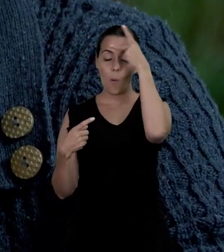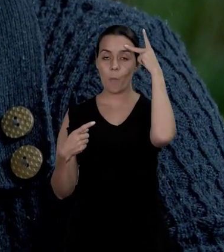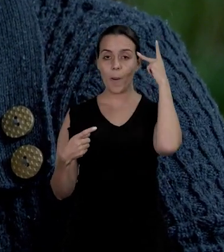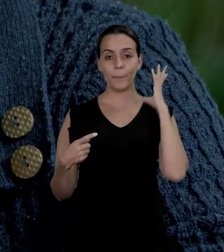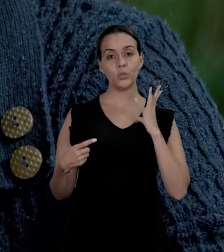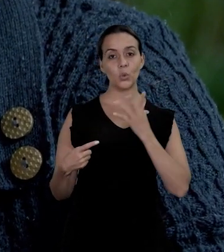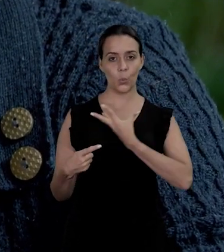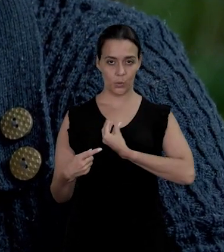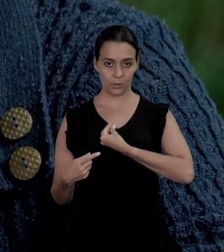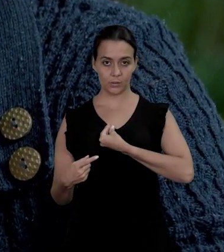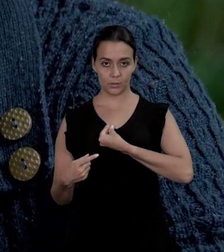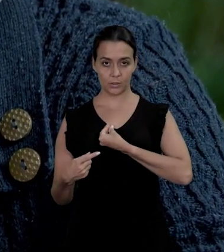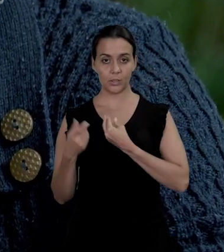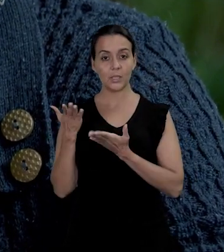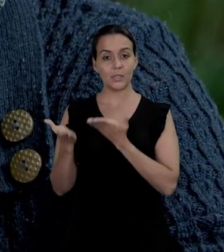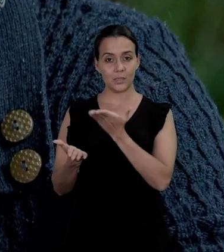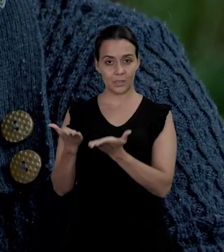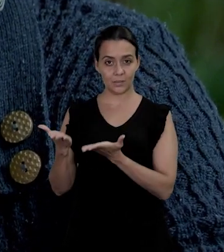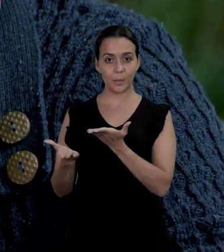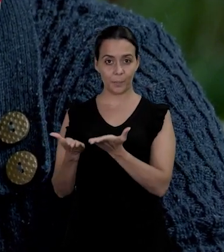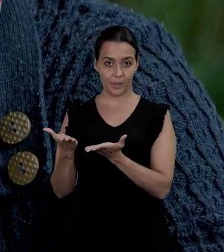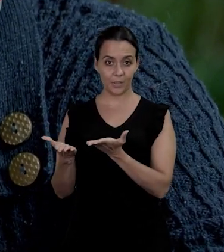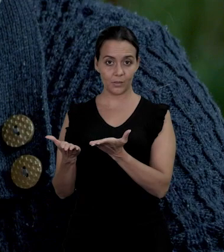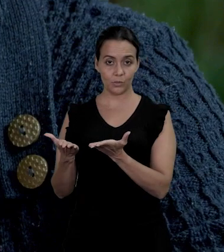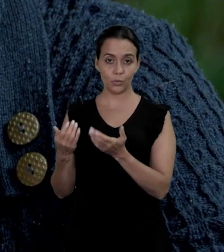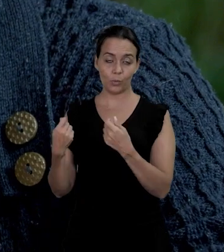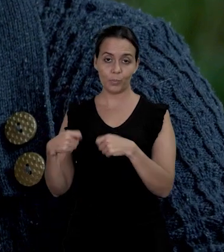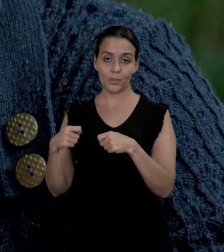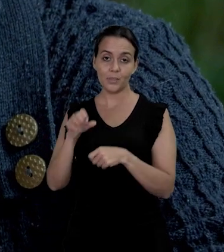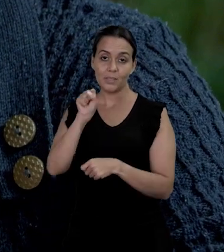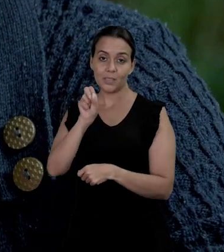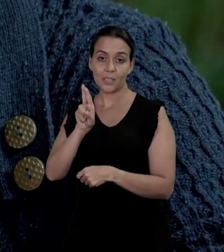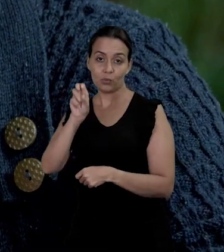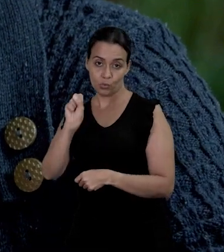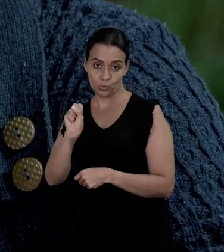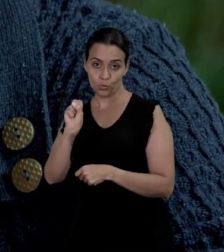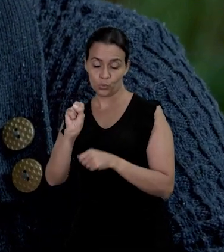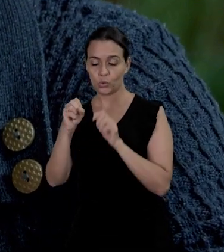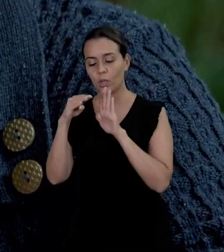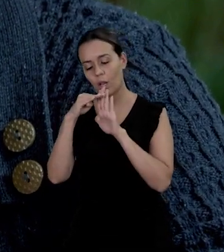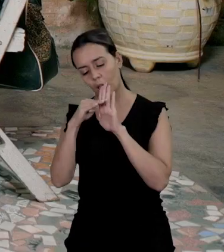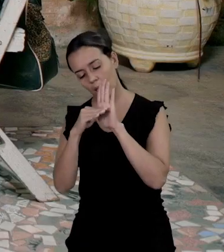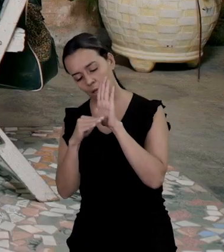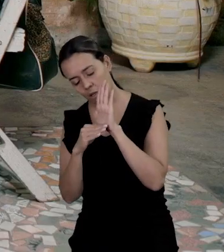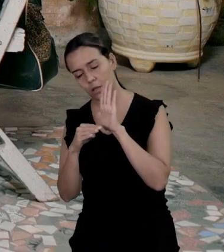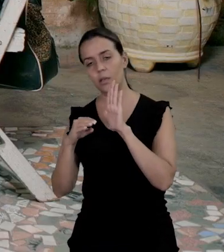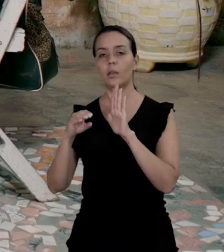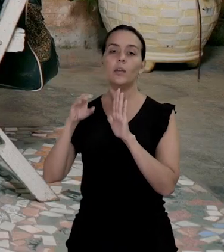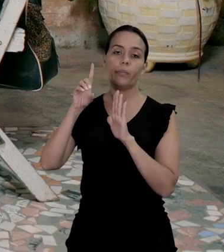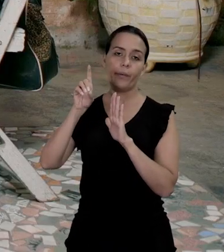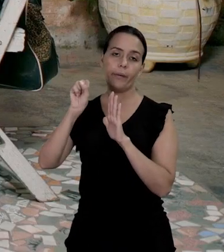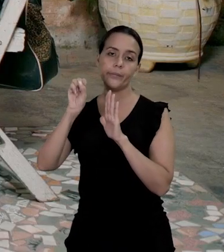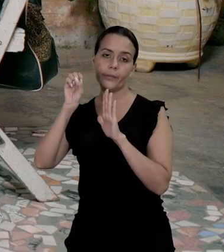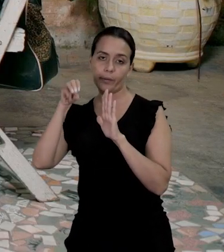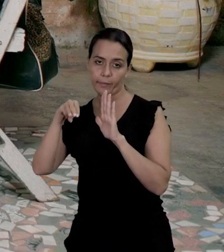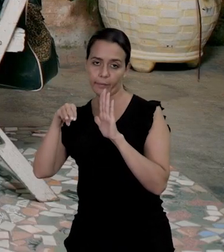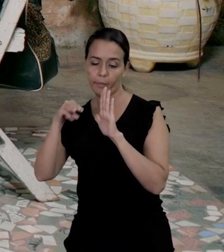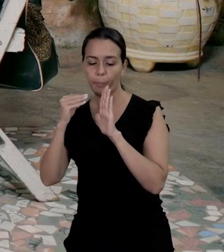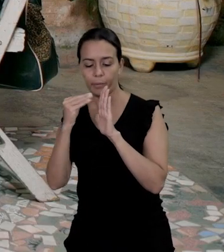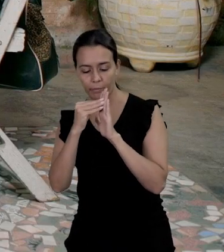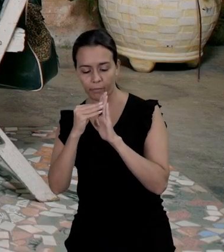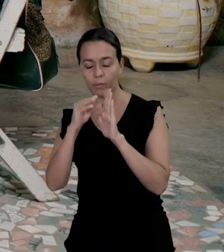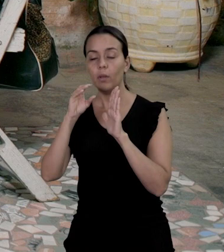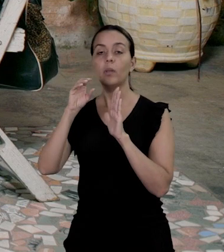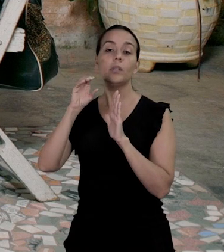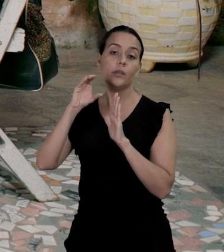ter direito a um tratamento no SUS, ela precisa estar enquadrada num segmento, né? Ela precisa ter um CID ou estar no DSM, né?